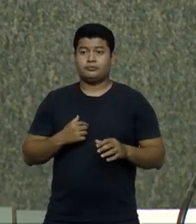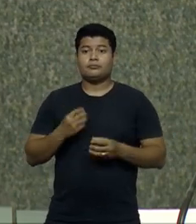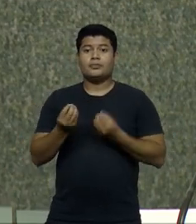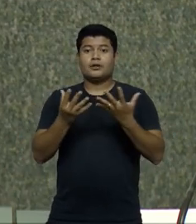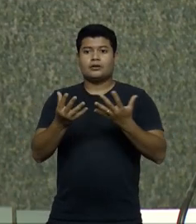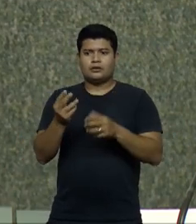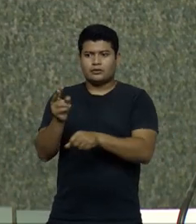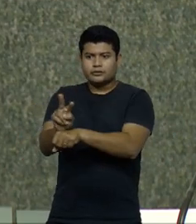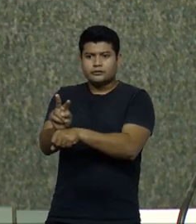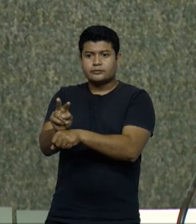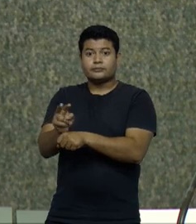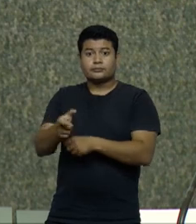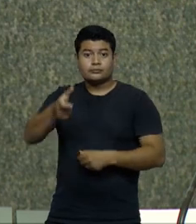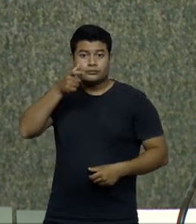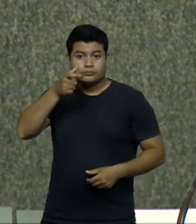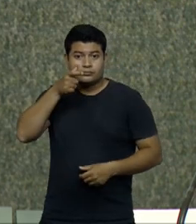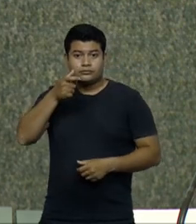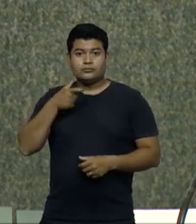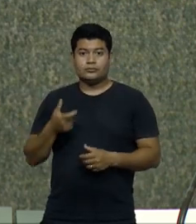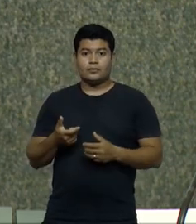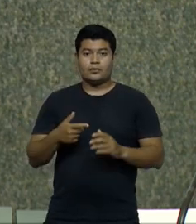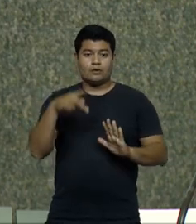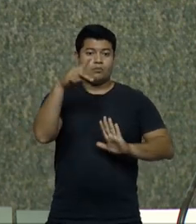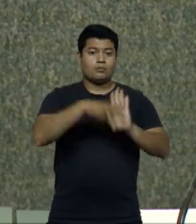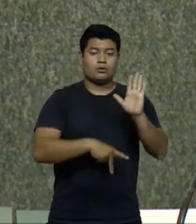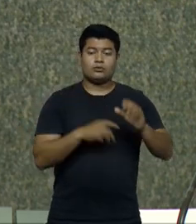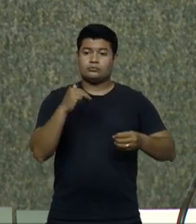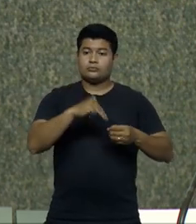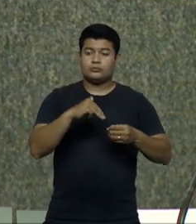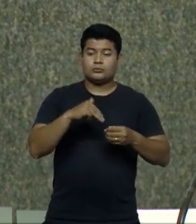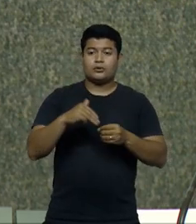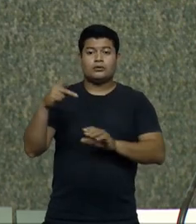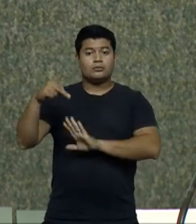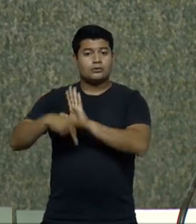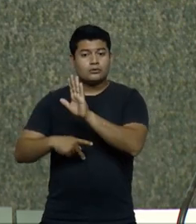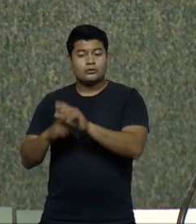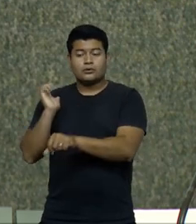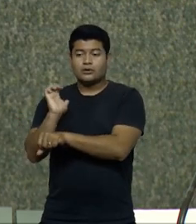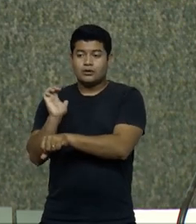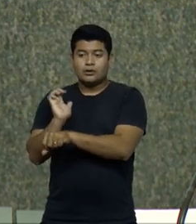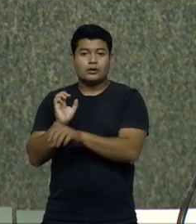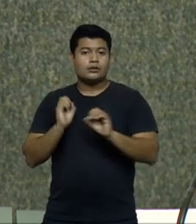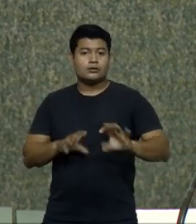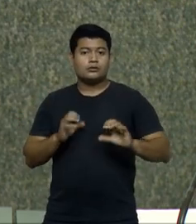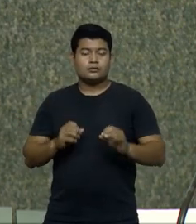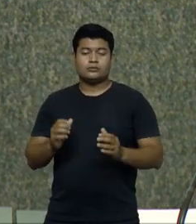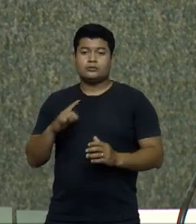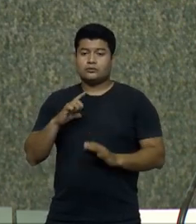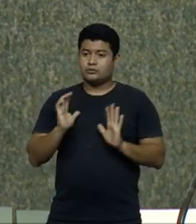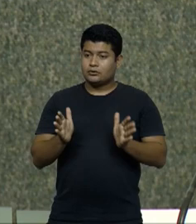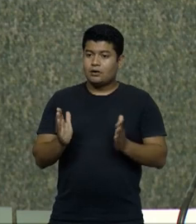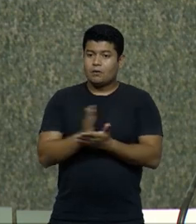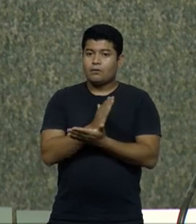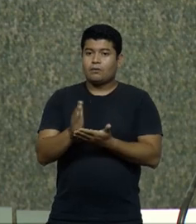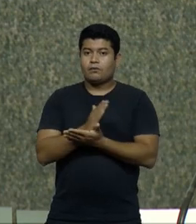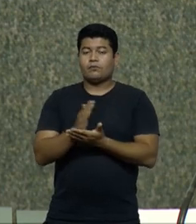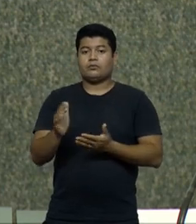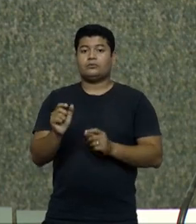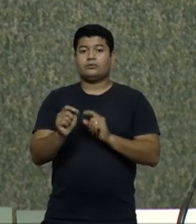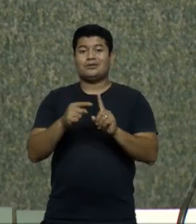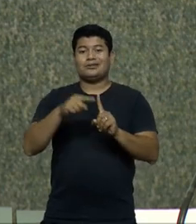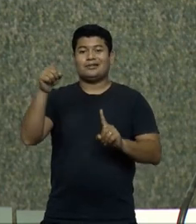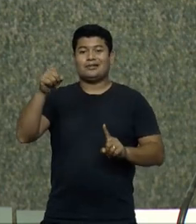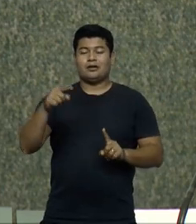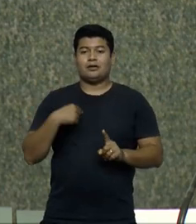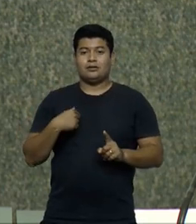do em Murici dos planos municipais do plano Estadual de Educação e nós já temos alguns levantamentos preliminares com relação